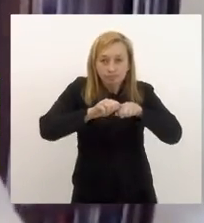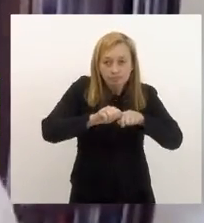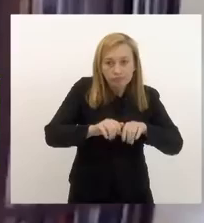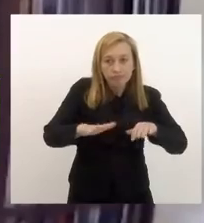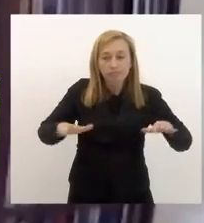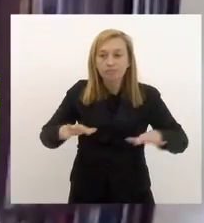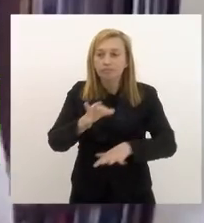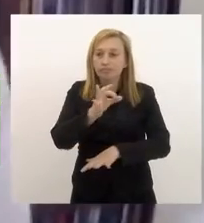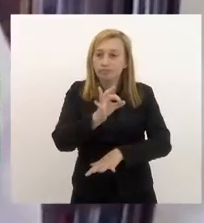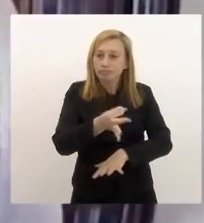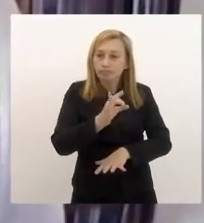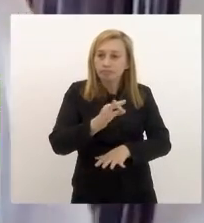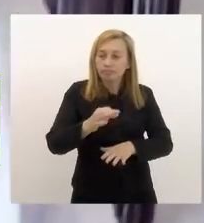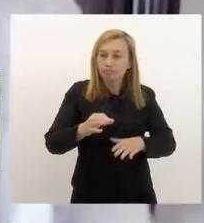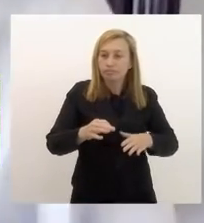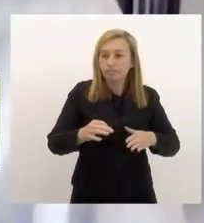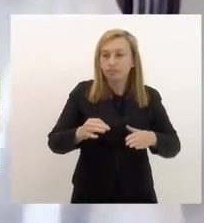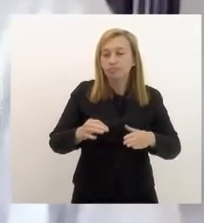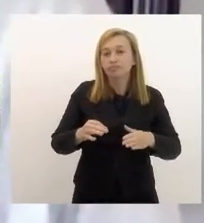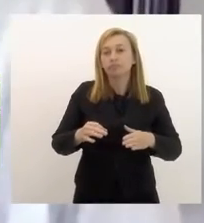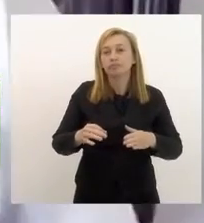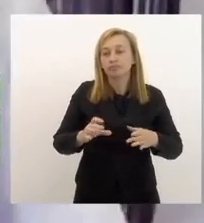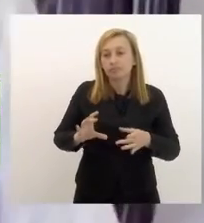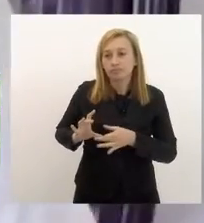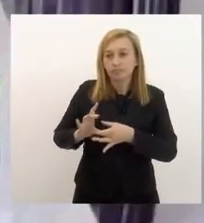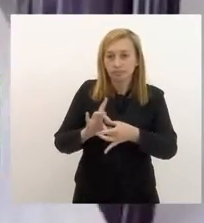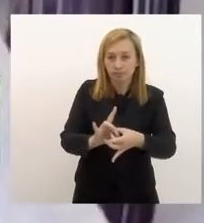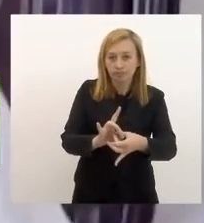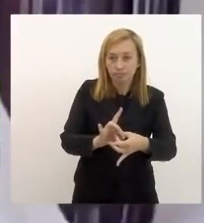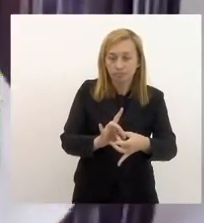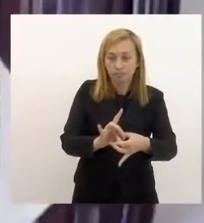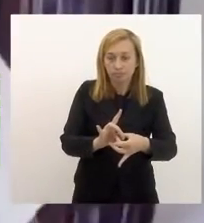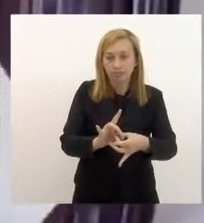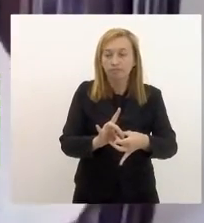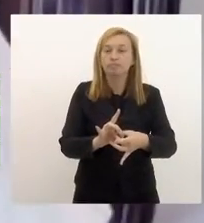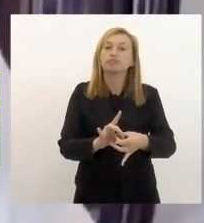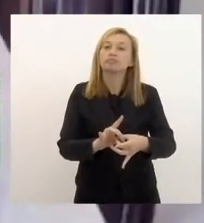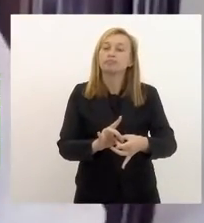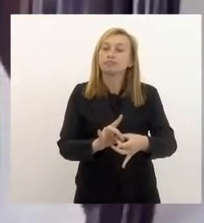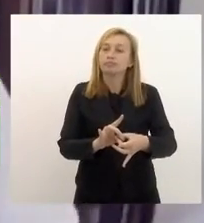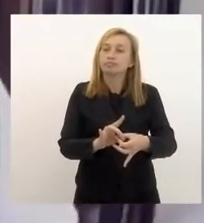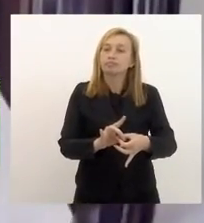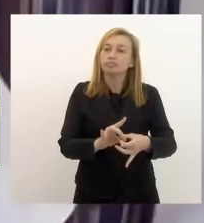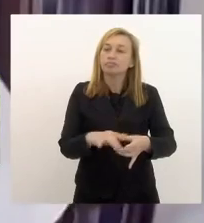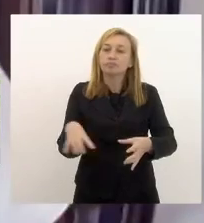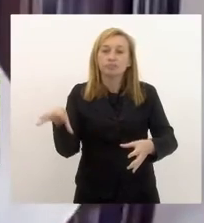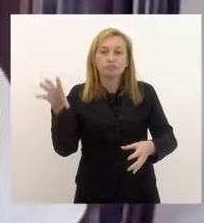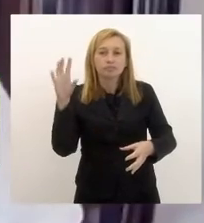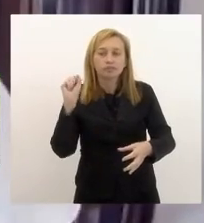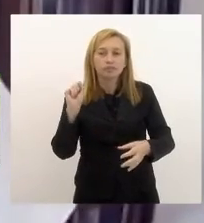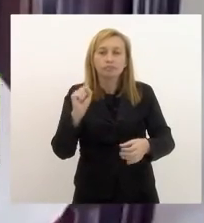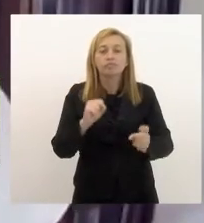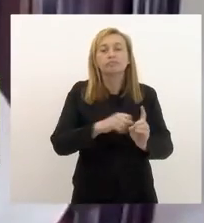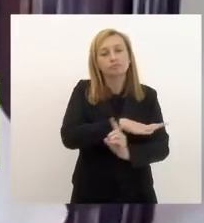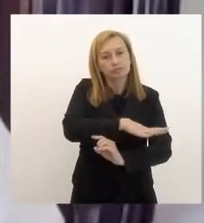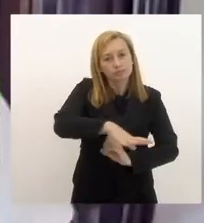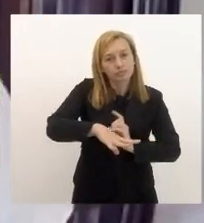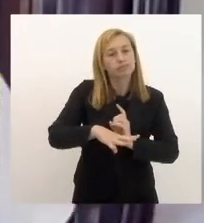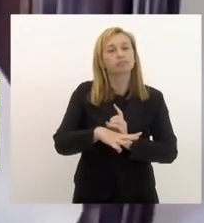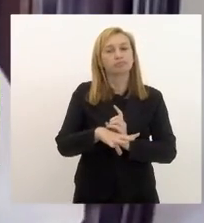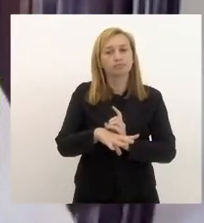criar exatamente o canal desculpa e as canal Depois eu falo de Lampião canal disputa para ouvir a sociedade